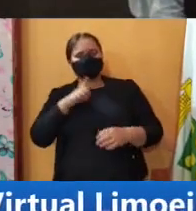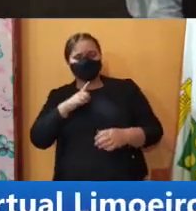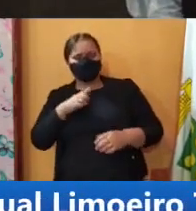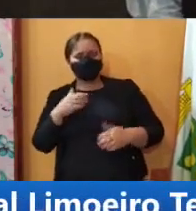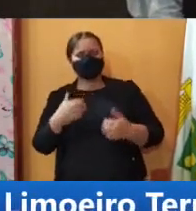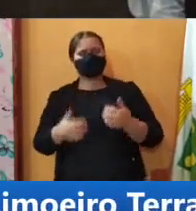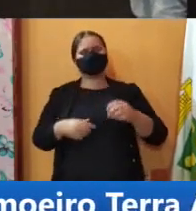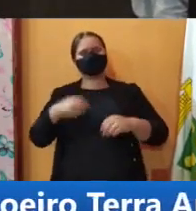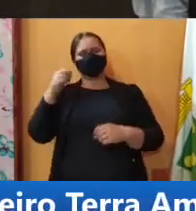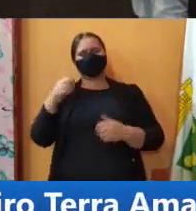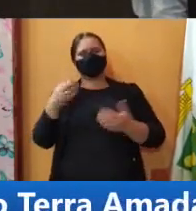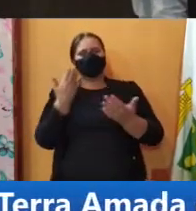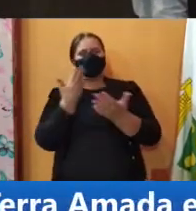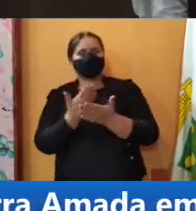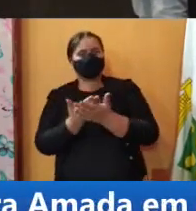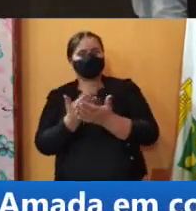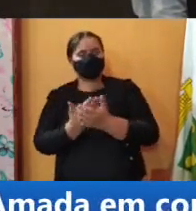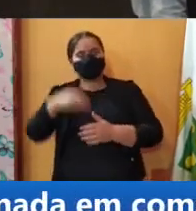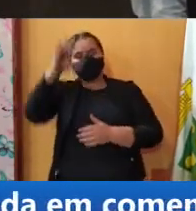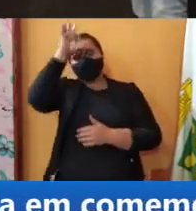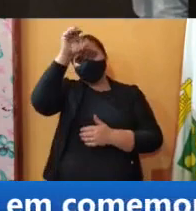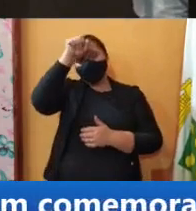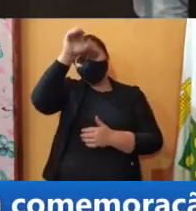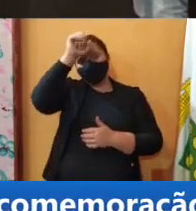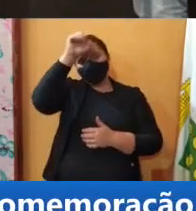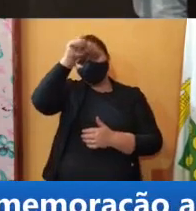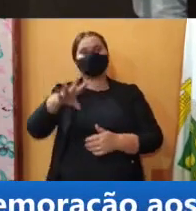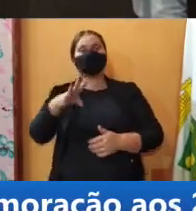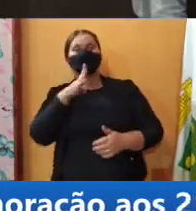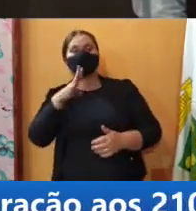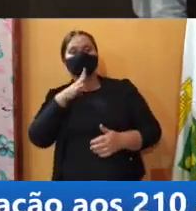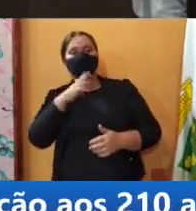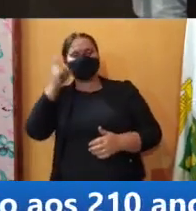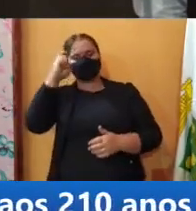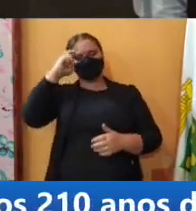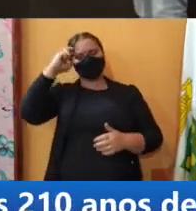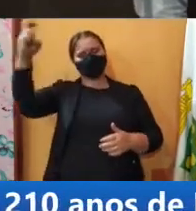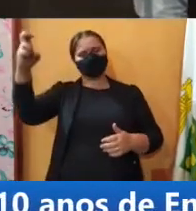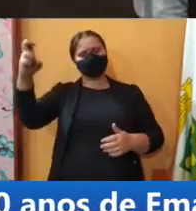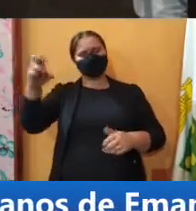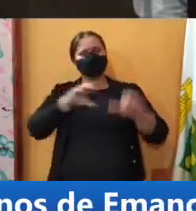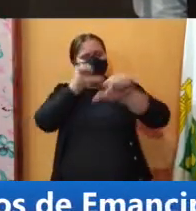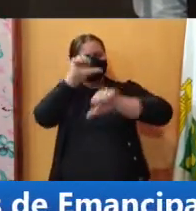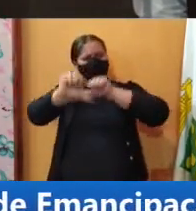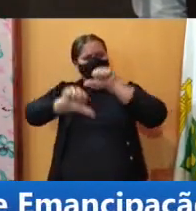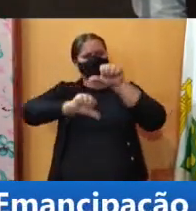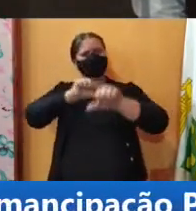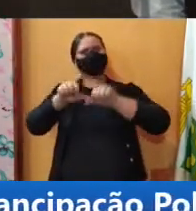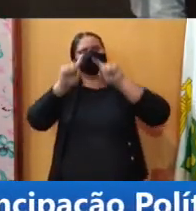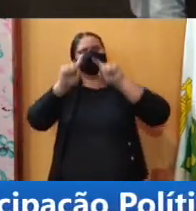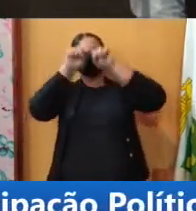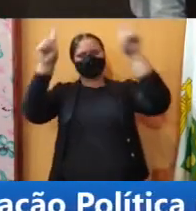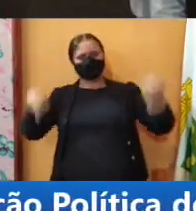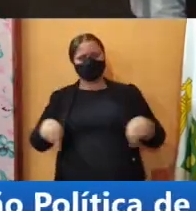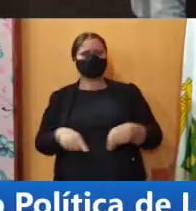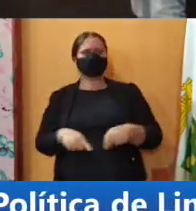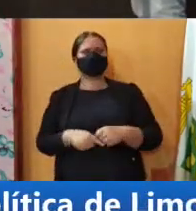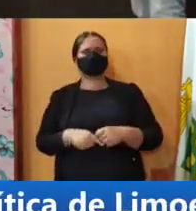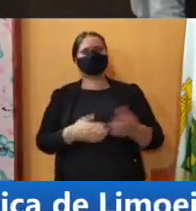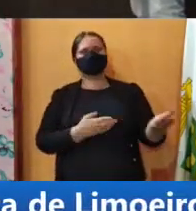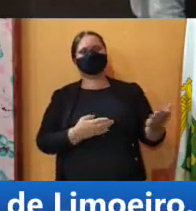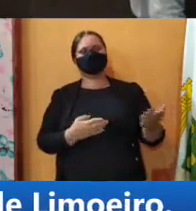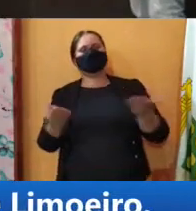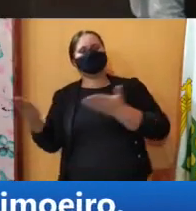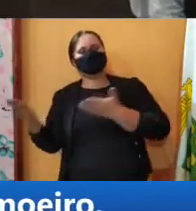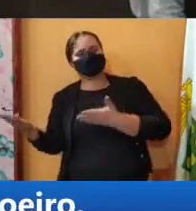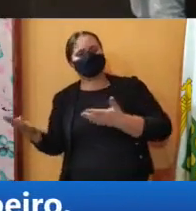da cultura, trazer para dentro desse projeto transformador que vai ser esse projeto do turismo.